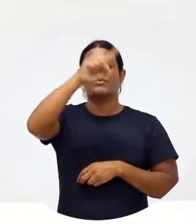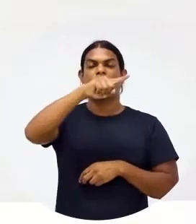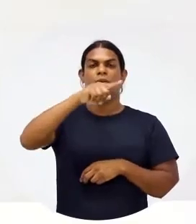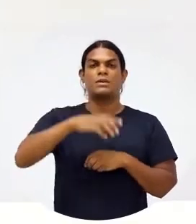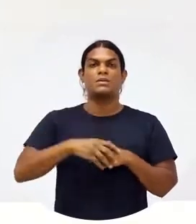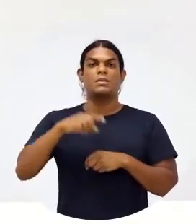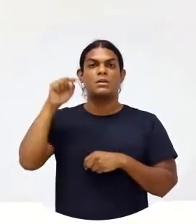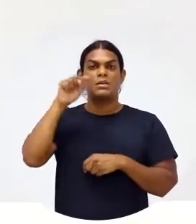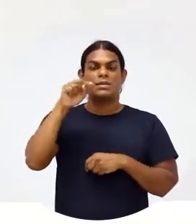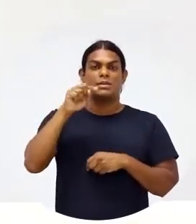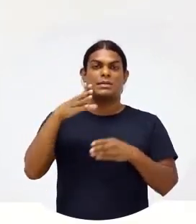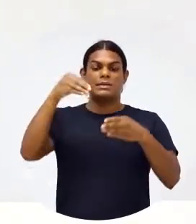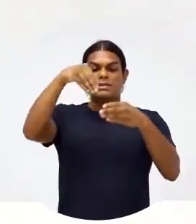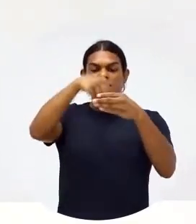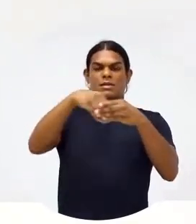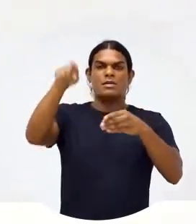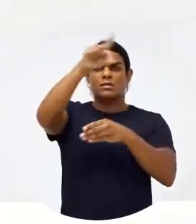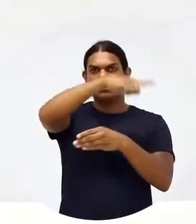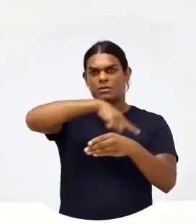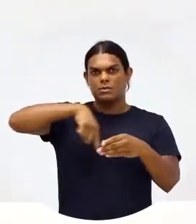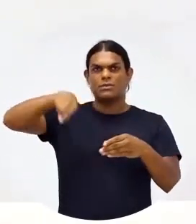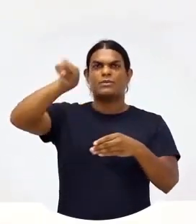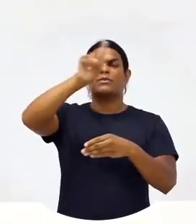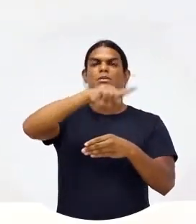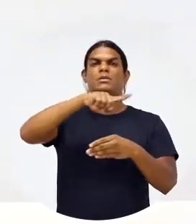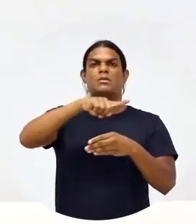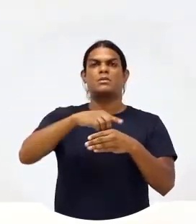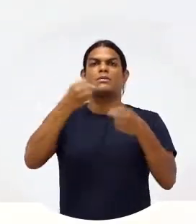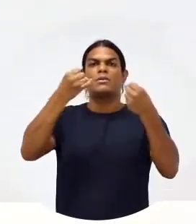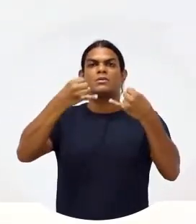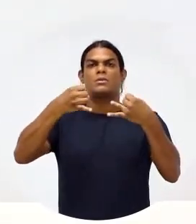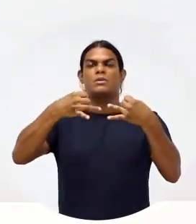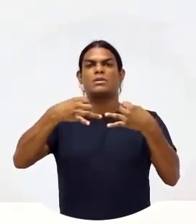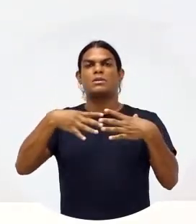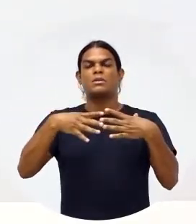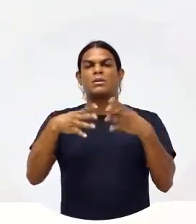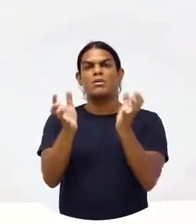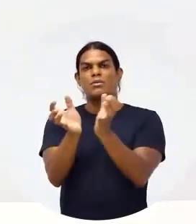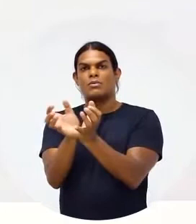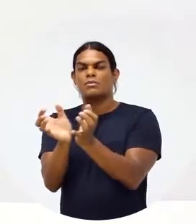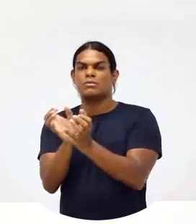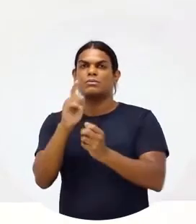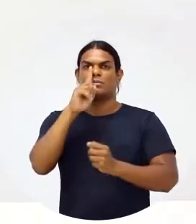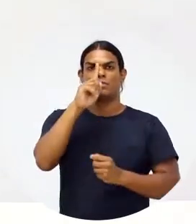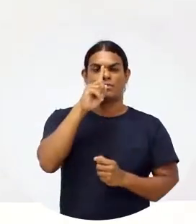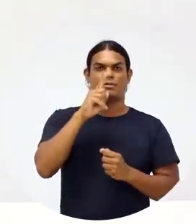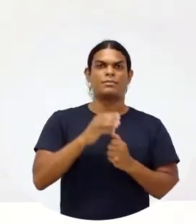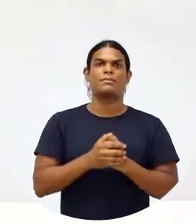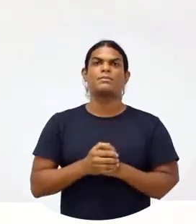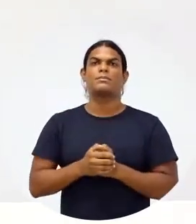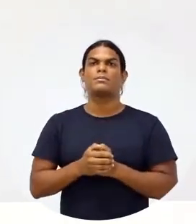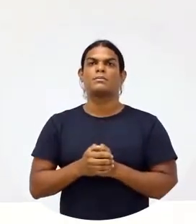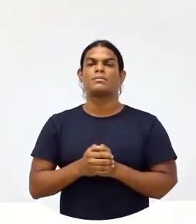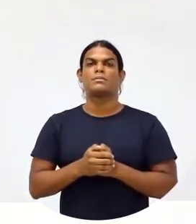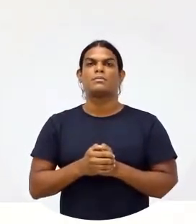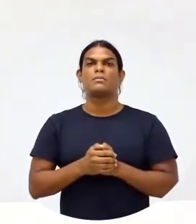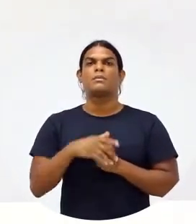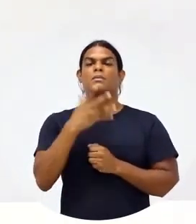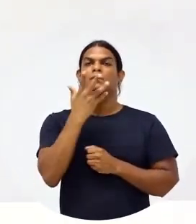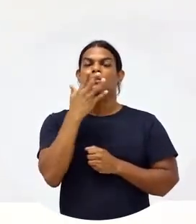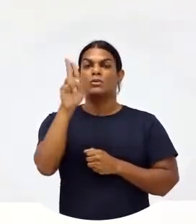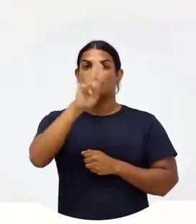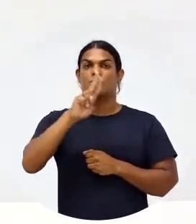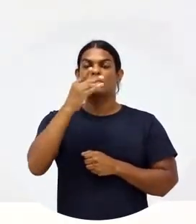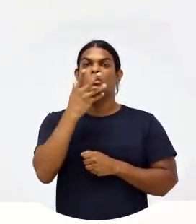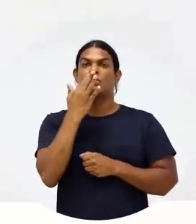Nessas circunferências, a gente vai falar a que grupo o risco pertence, tá? De acordo com a coloração da